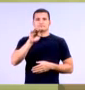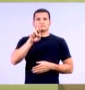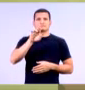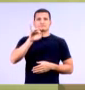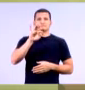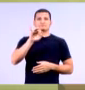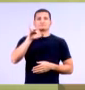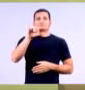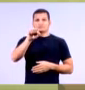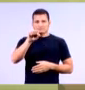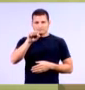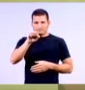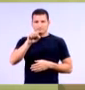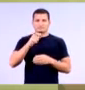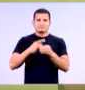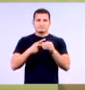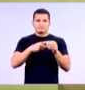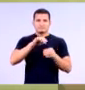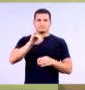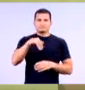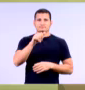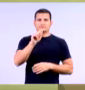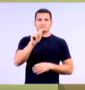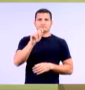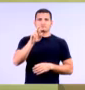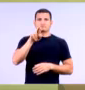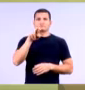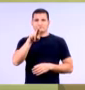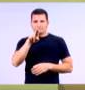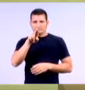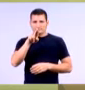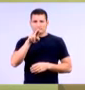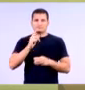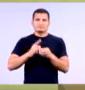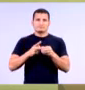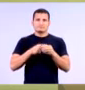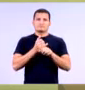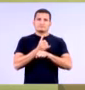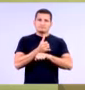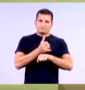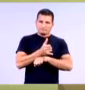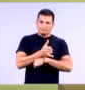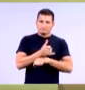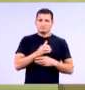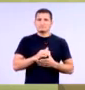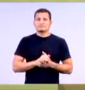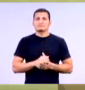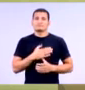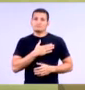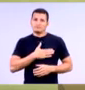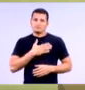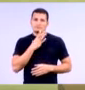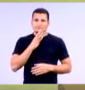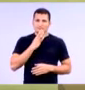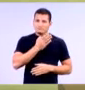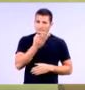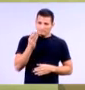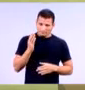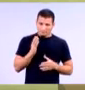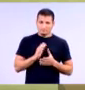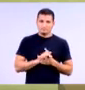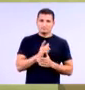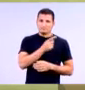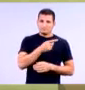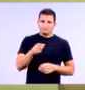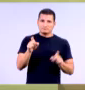do Guaporé e Cerejeiras. Foi um prazer conhecer vocês no nosso último evento da primeira semana de informática, no